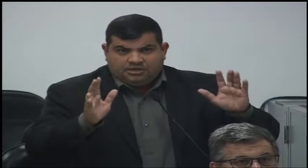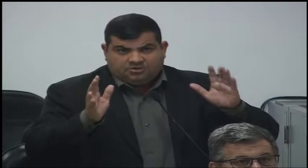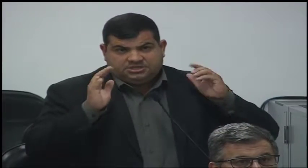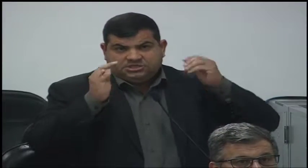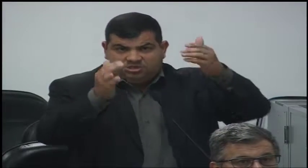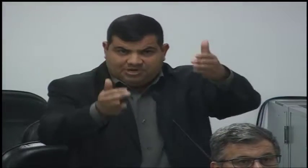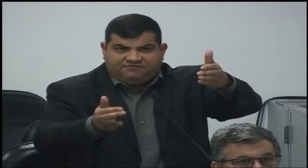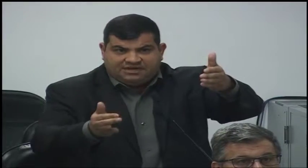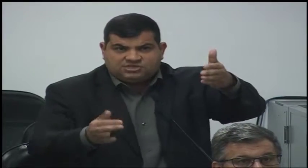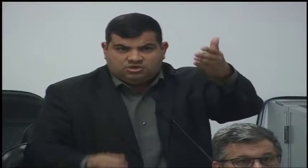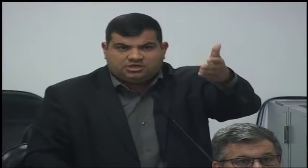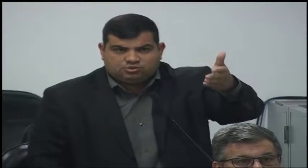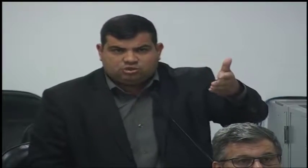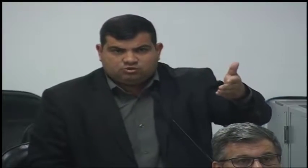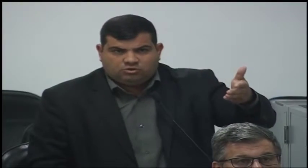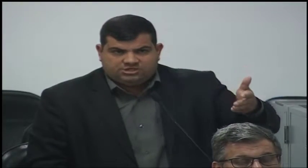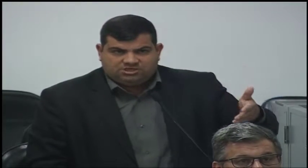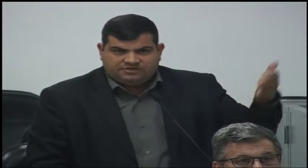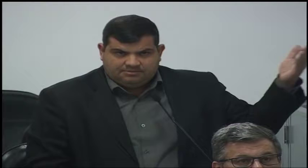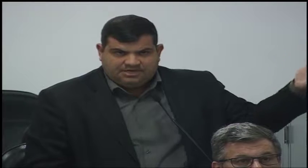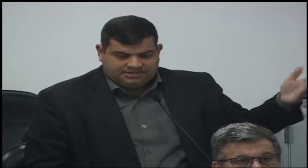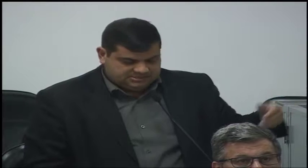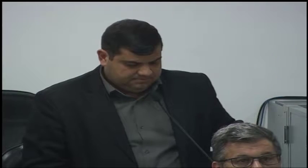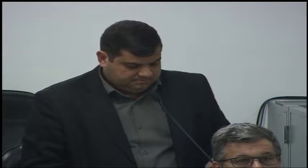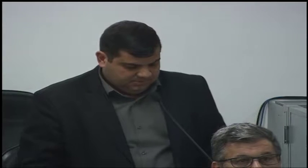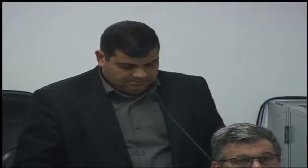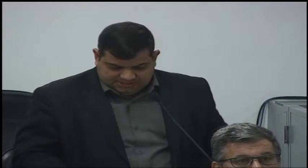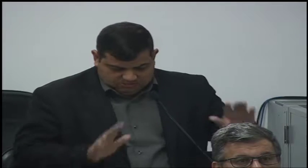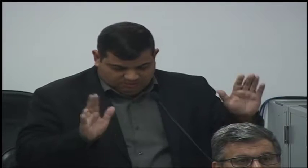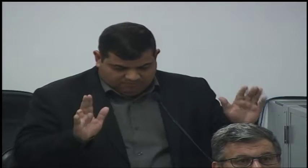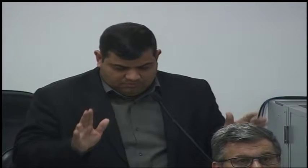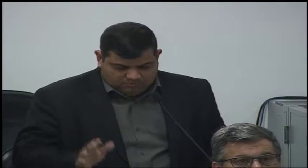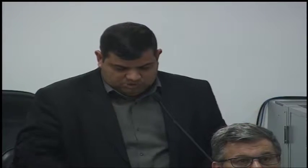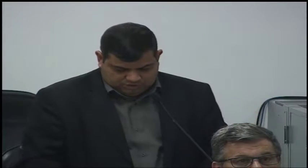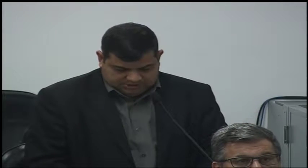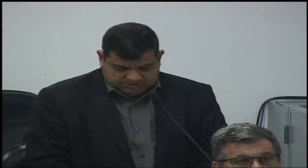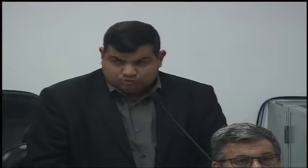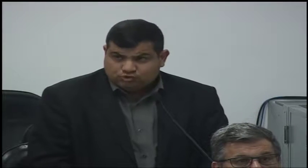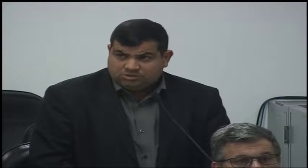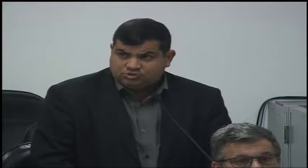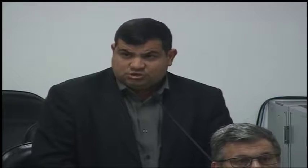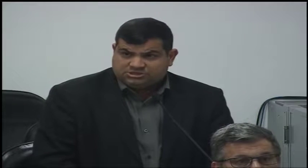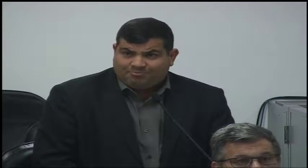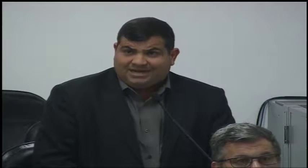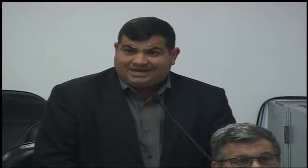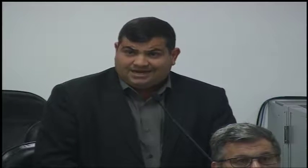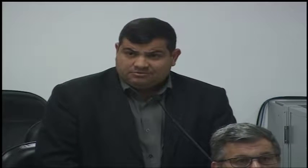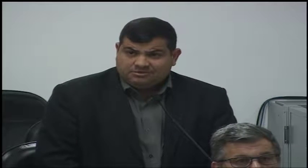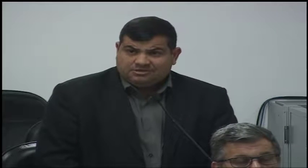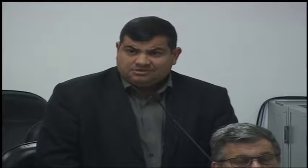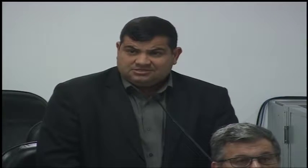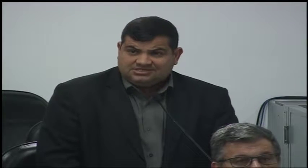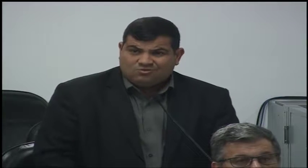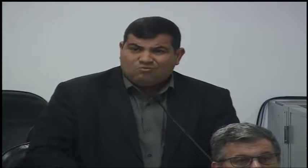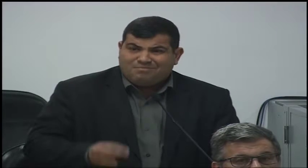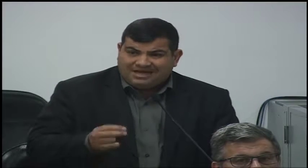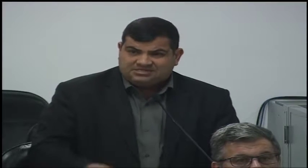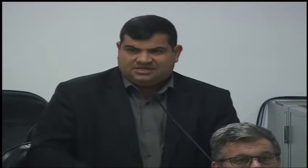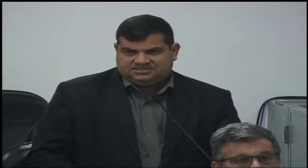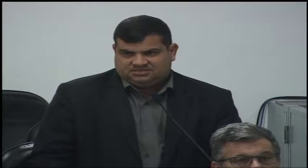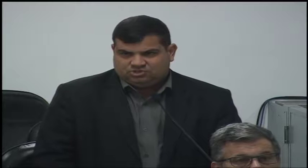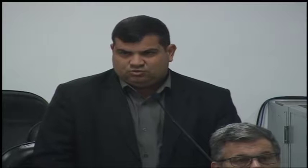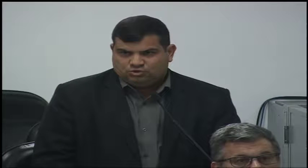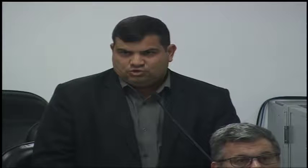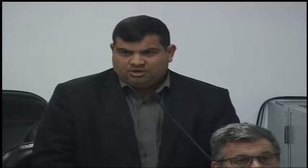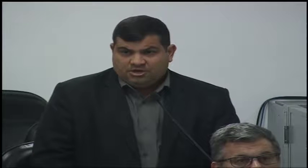sei. Eu entendi pela fala da senhora que é os ônibus coletivos, da Limeirense. Mas no meu é só isso, que os ônibus hoje estão precários. Já estão com mais